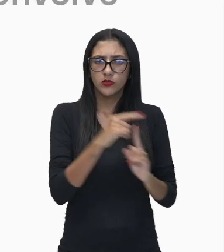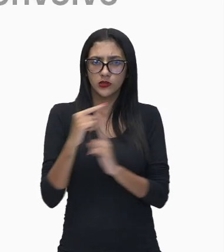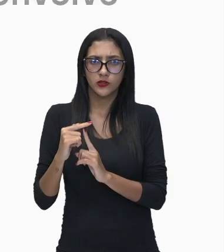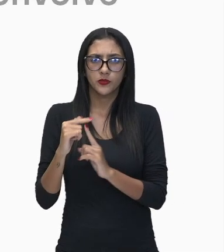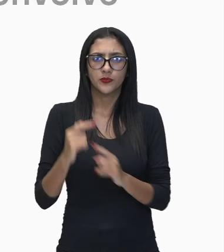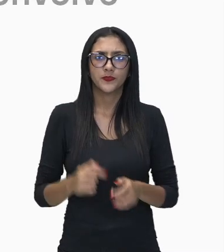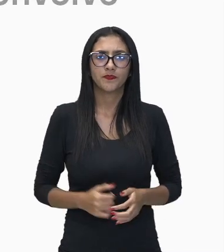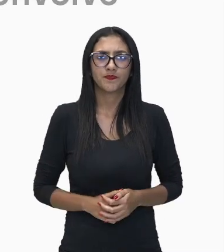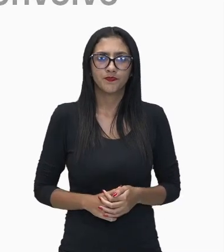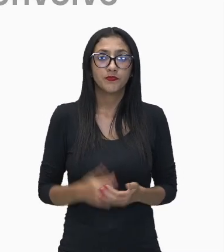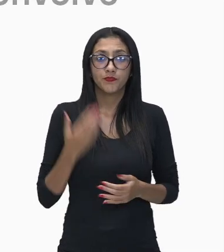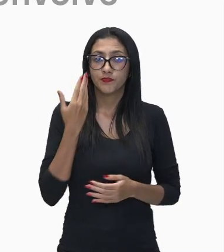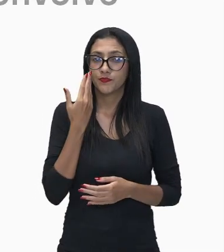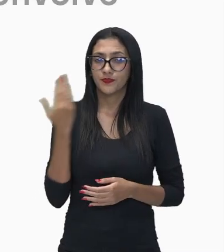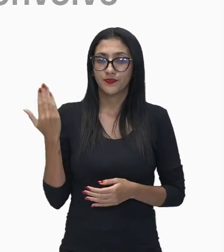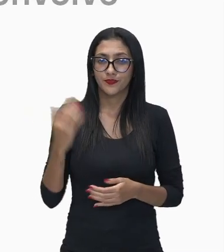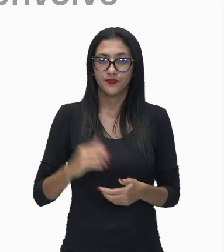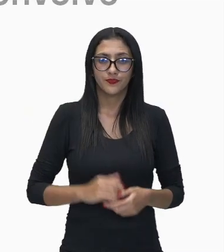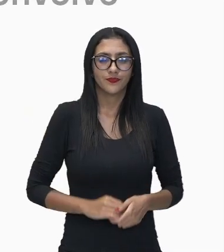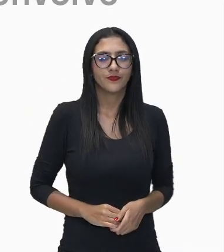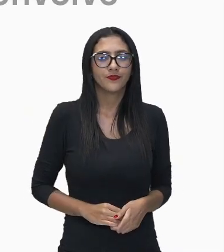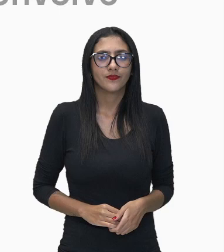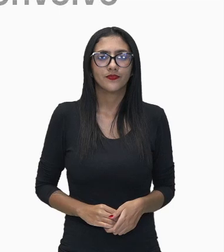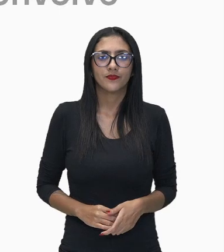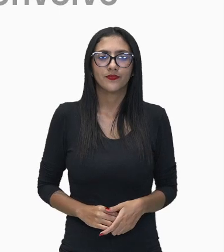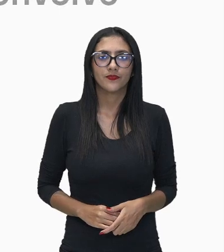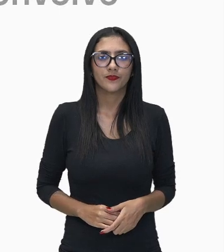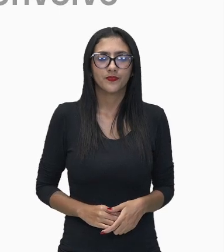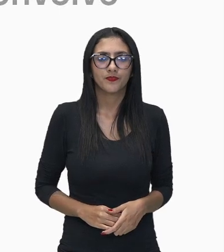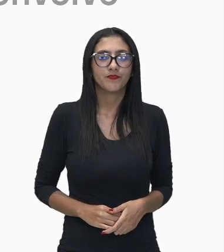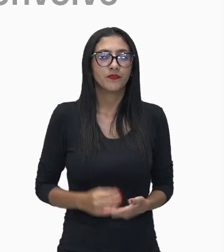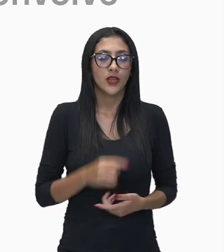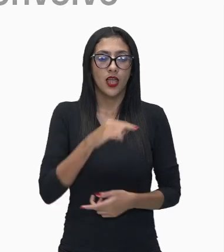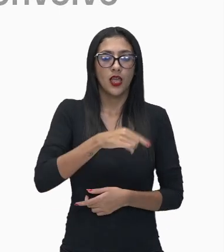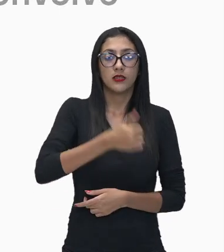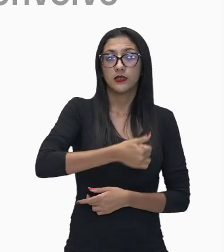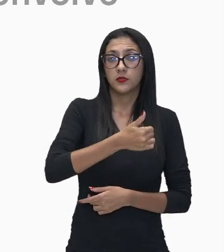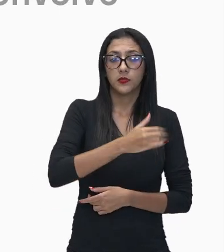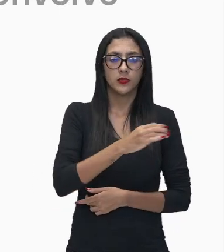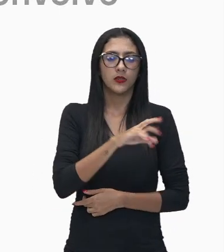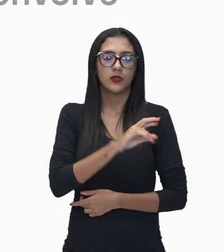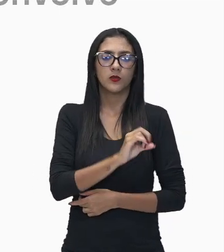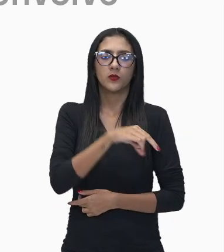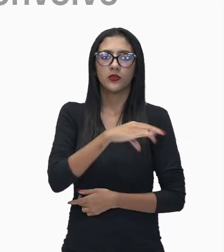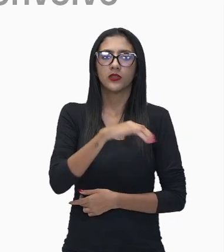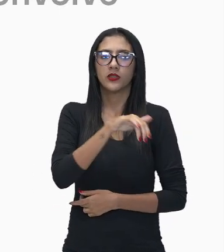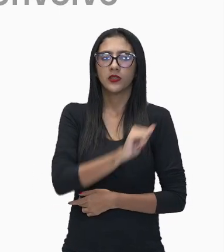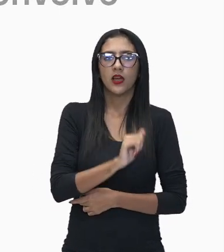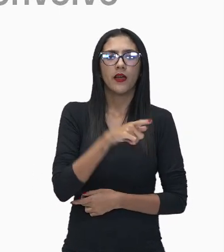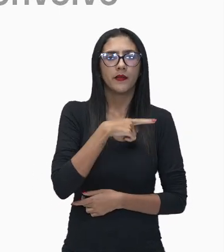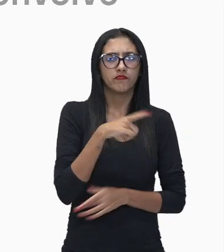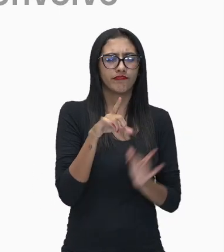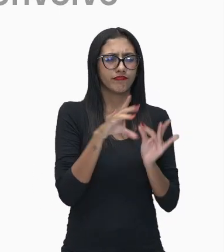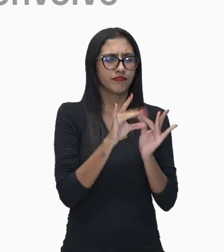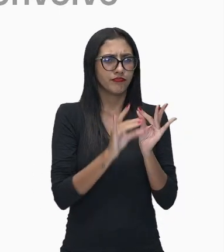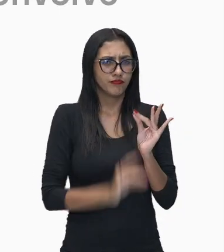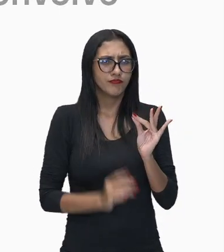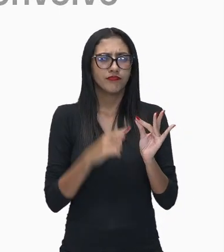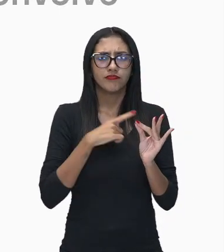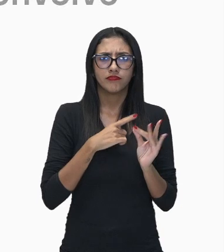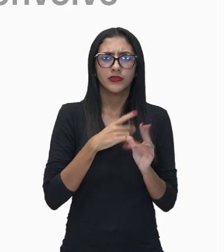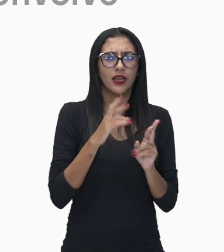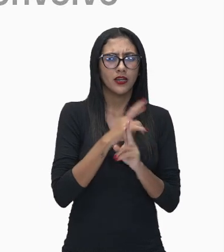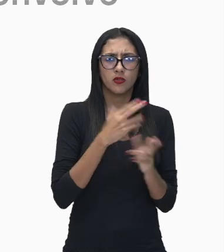aqui essa definição. Bem, a doença crônica, ela representa esse termo mais amplo, que abrange